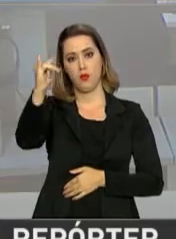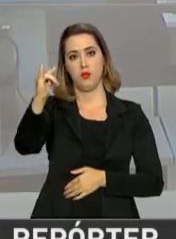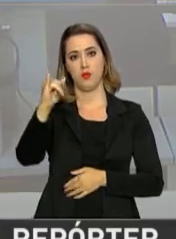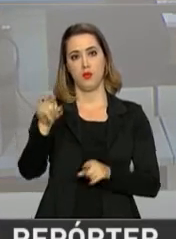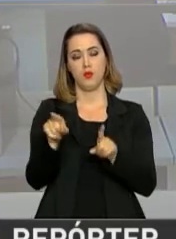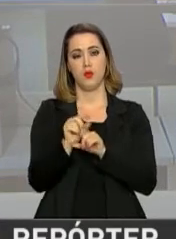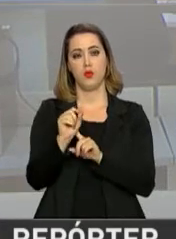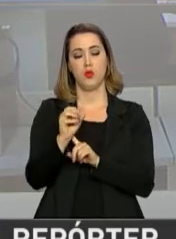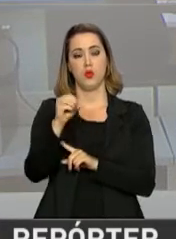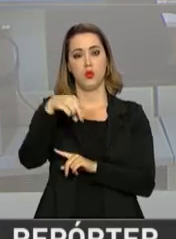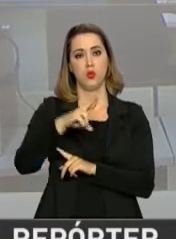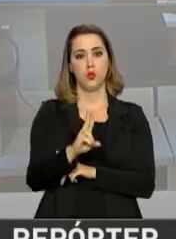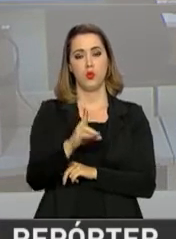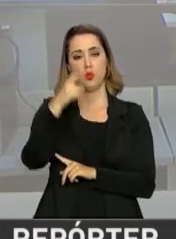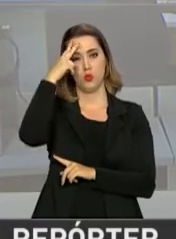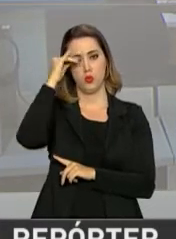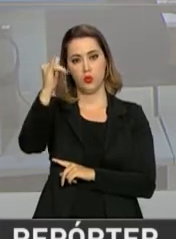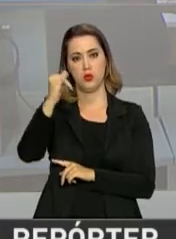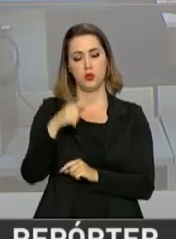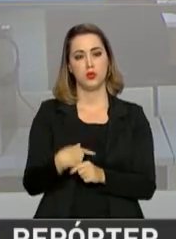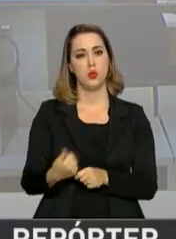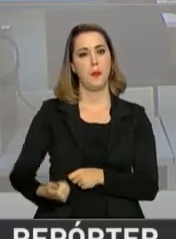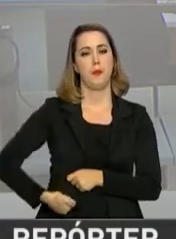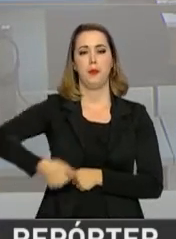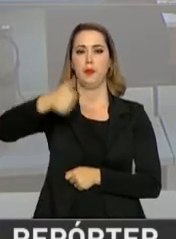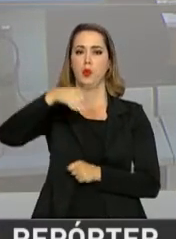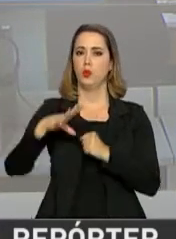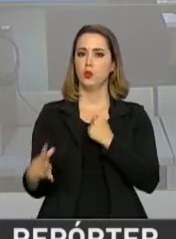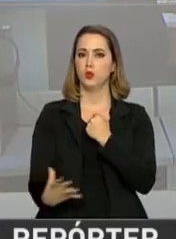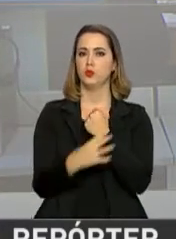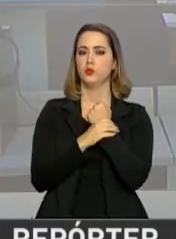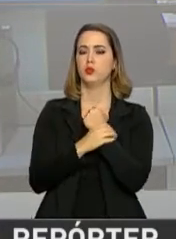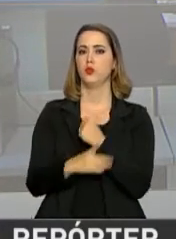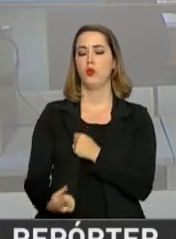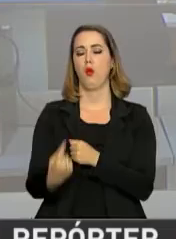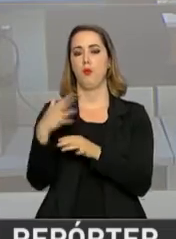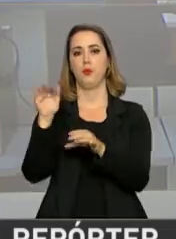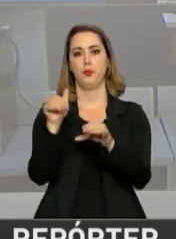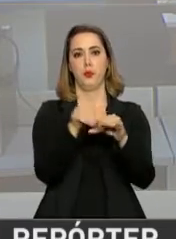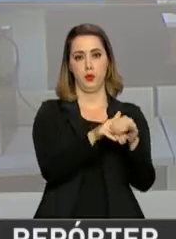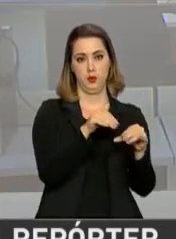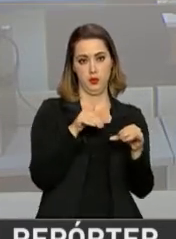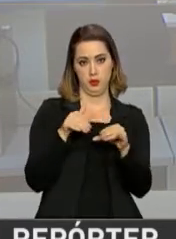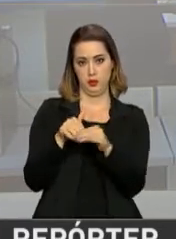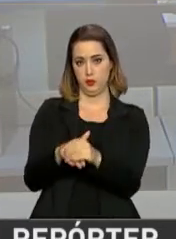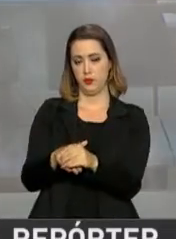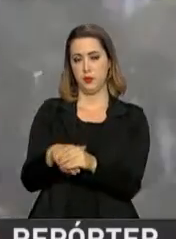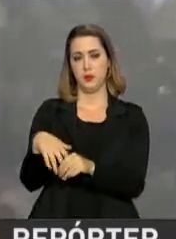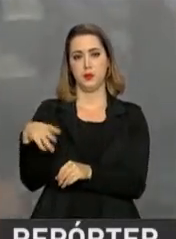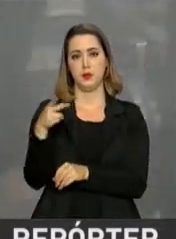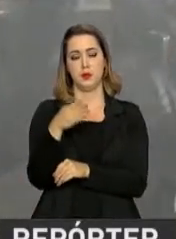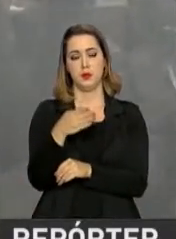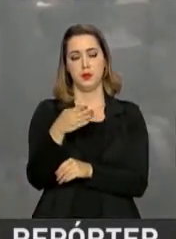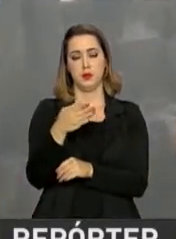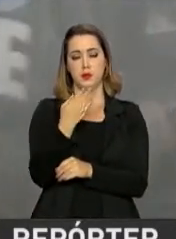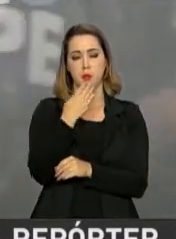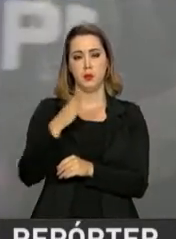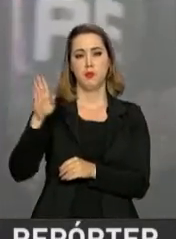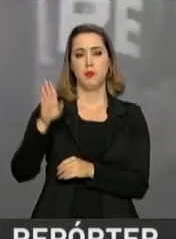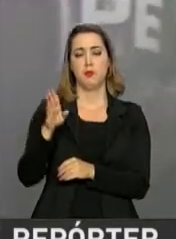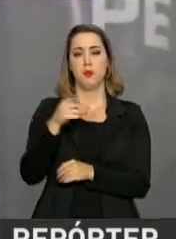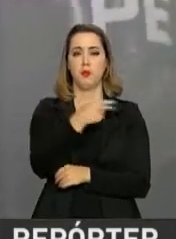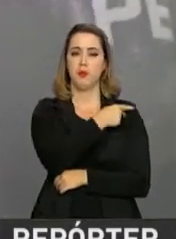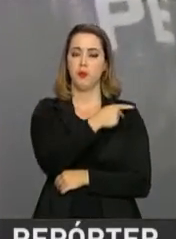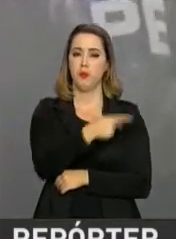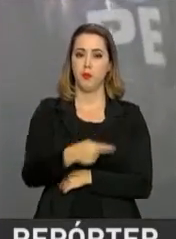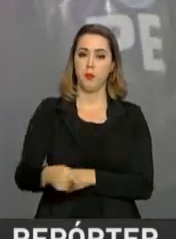de paz da onu no haiti reforçaram a segurança no primeiro turno das eleições presidenciais do país neste domingo desde a última segunda feira